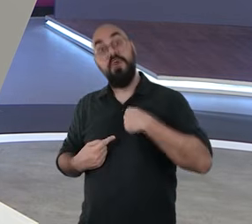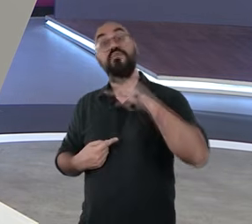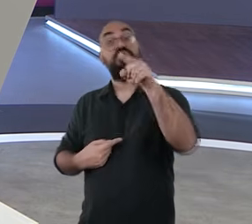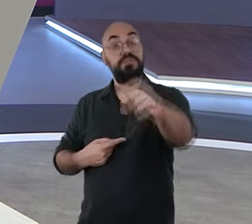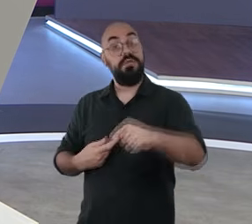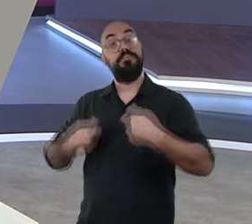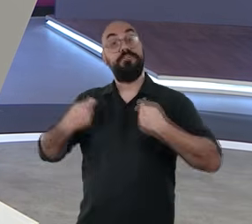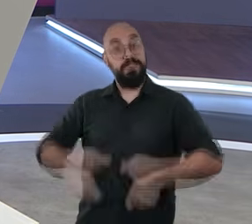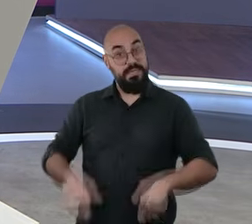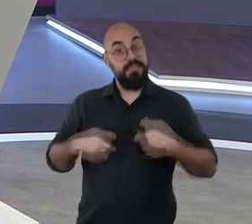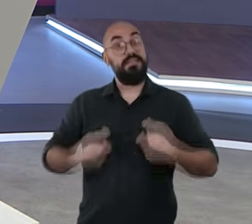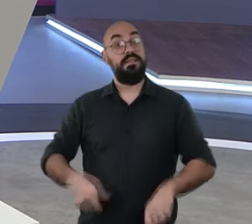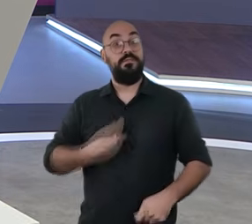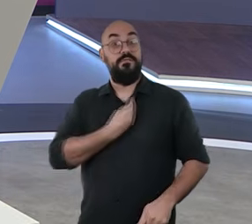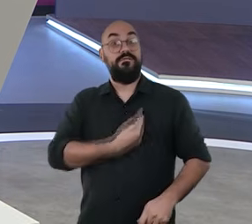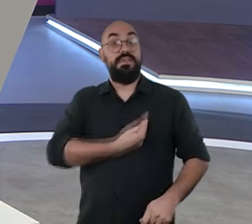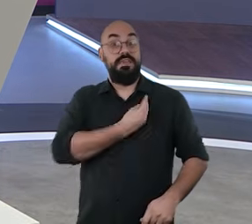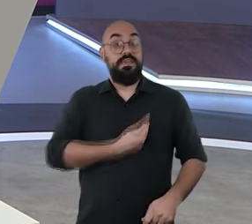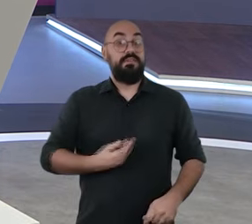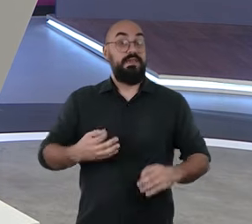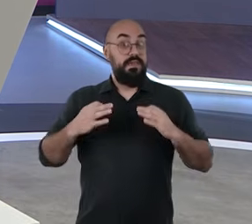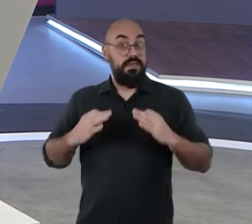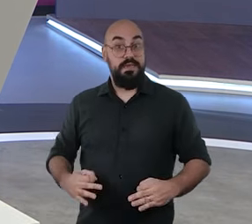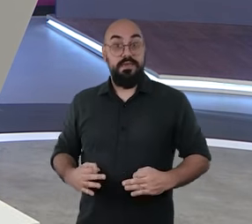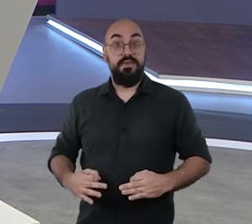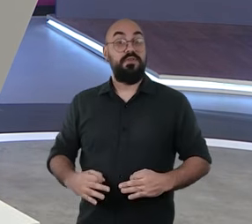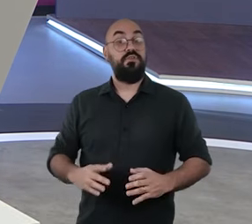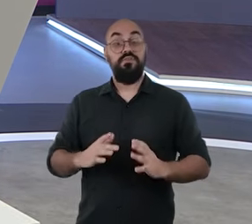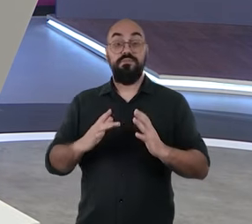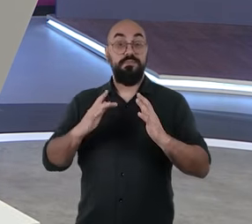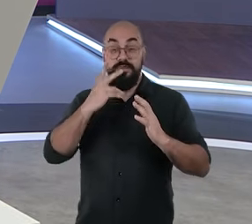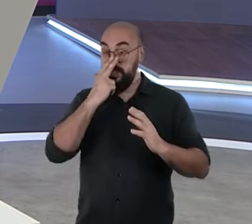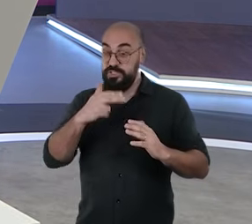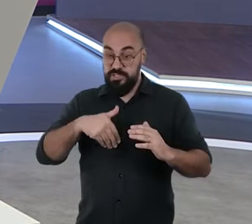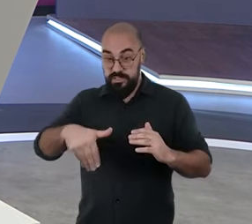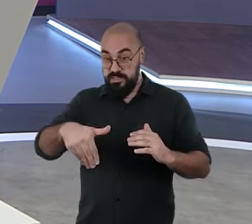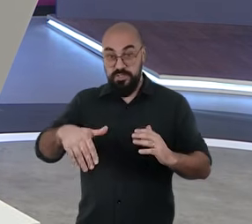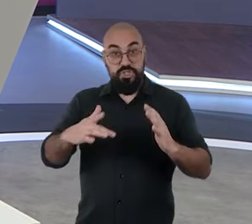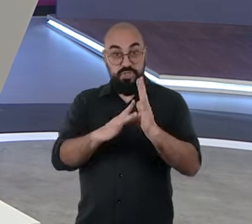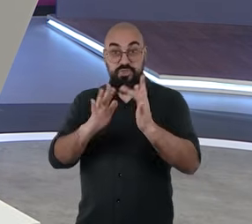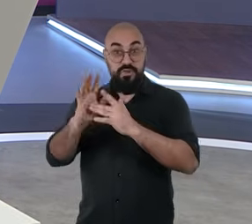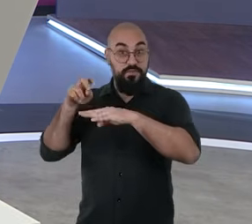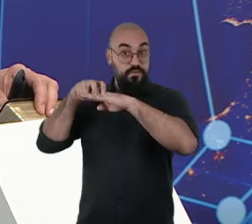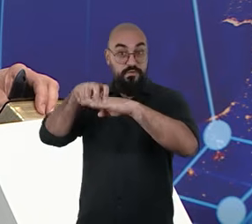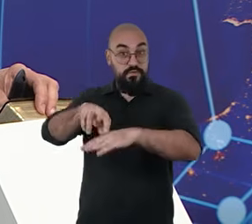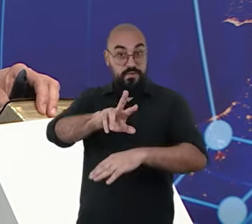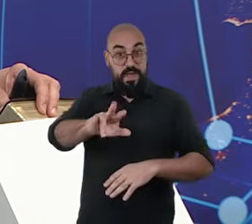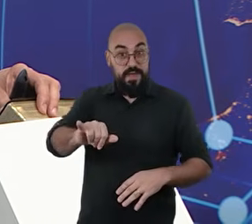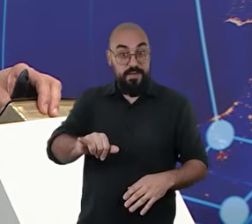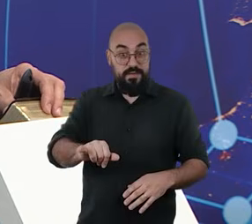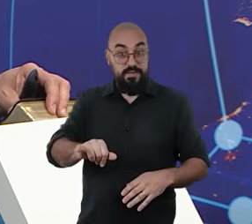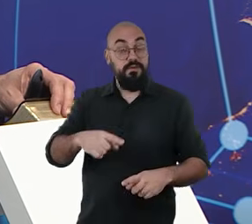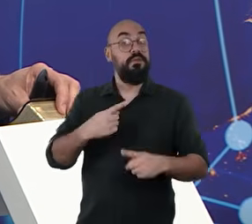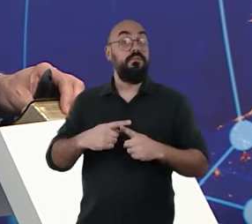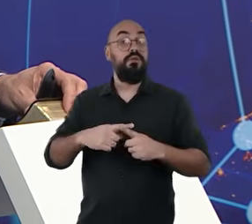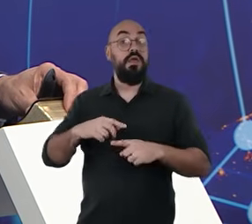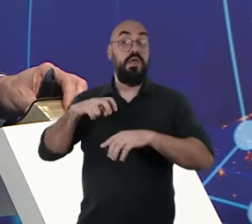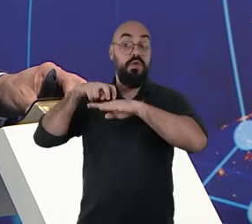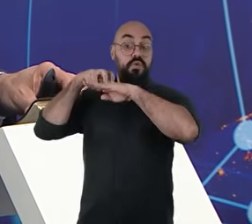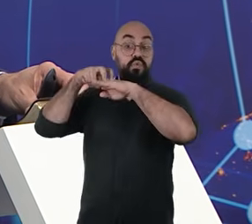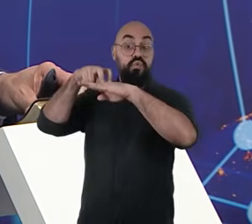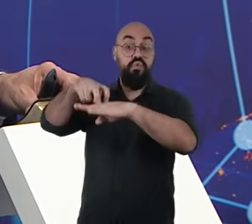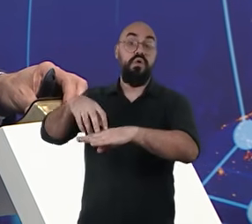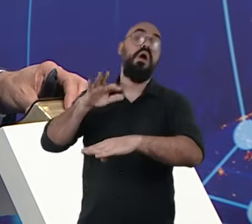temos que viver. Viver como se Jesus fosse voltar hoje, agora. Porque a volta de Jesus acontecerá